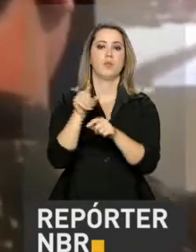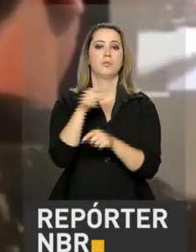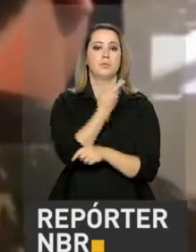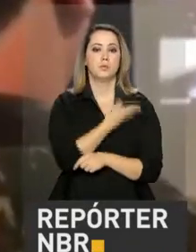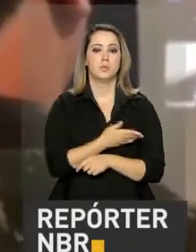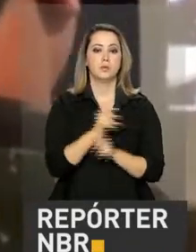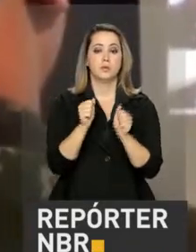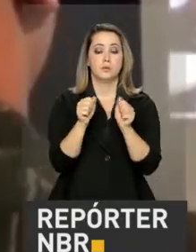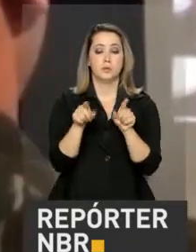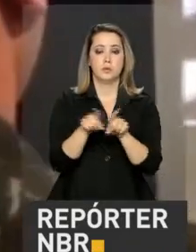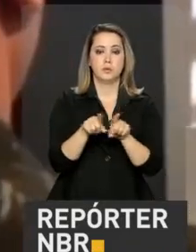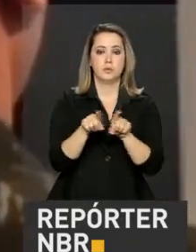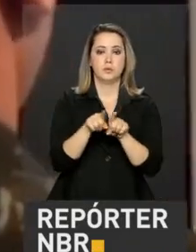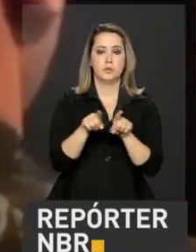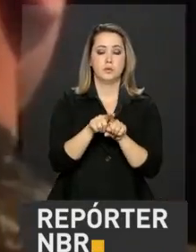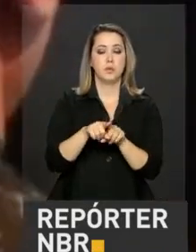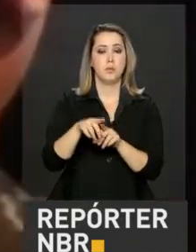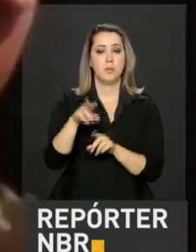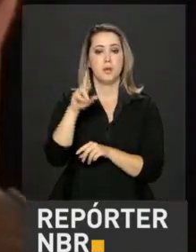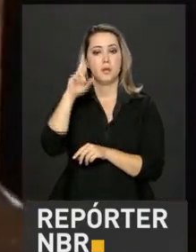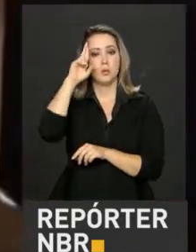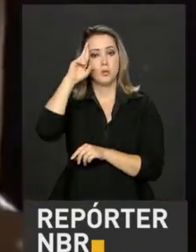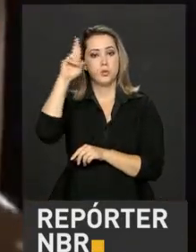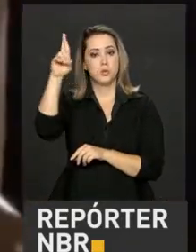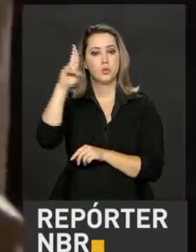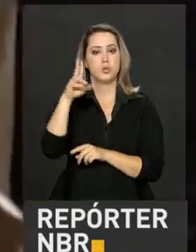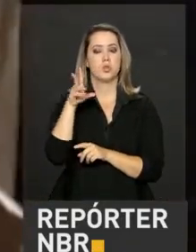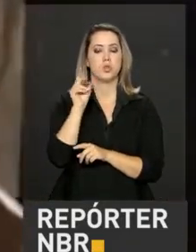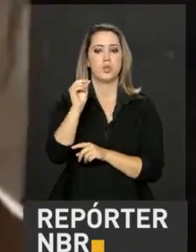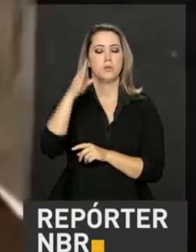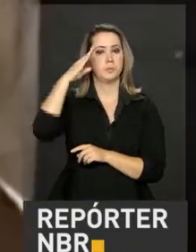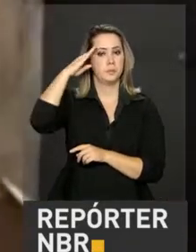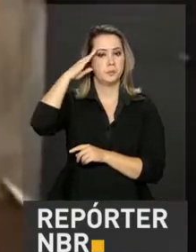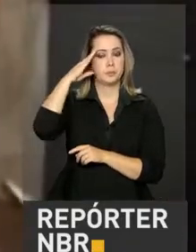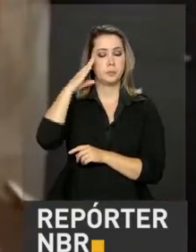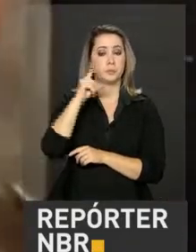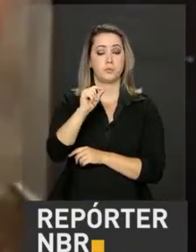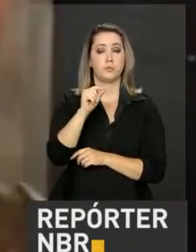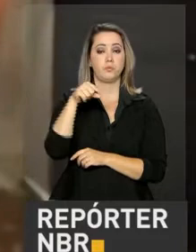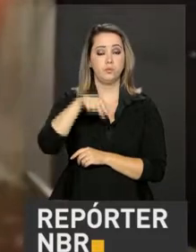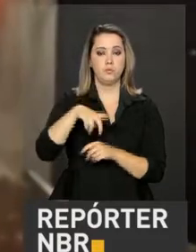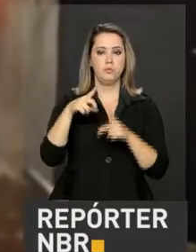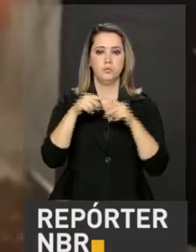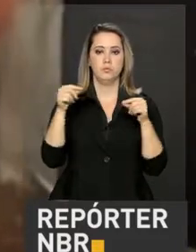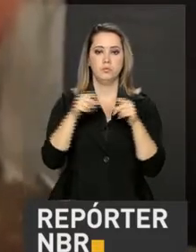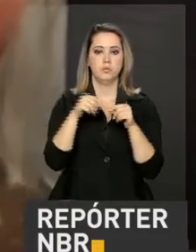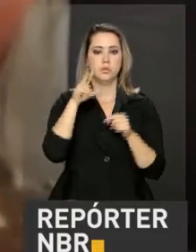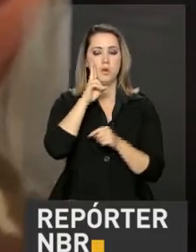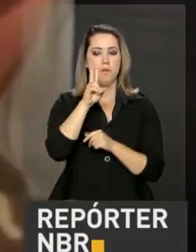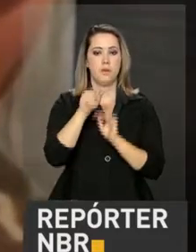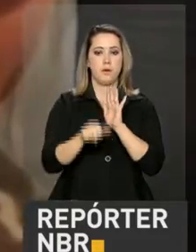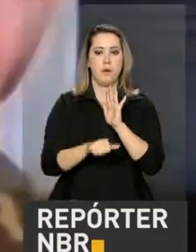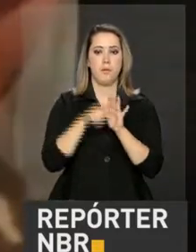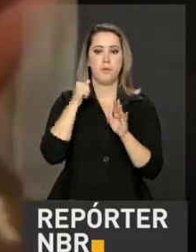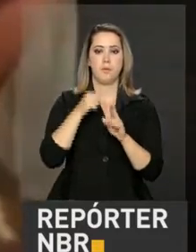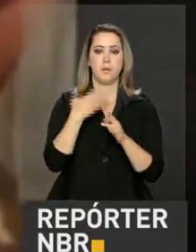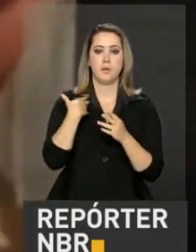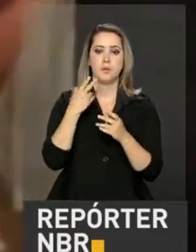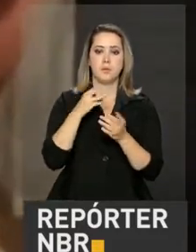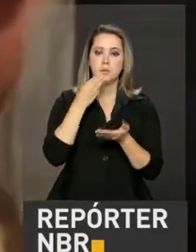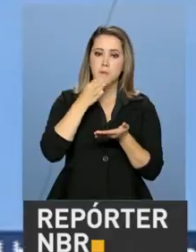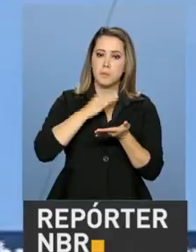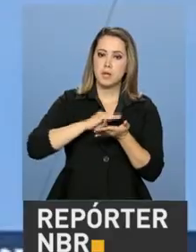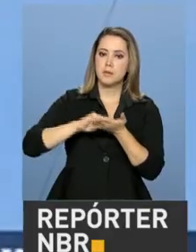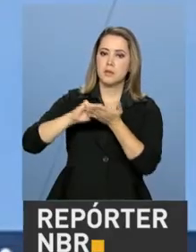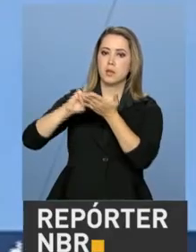Comando de Operações Aeroespaciais, o brigadeiro Ricardo César Mangrique, em Brasília, acompanharam a primeira transmissão